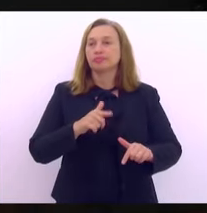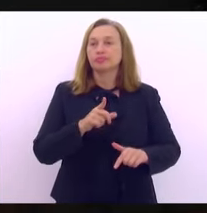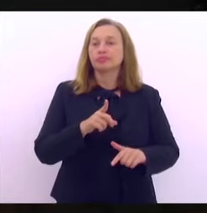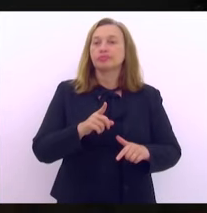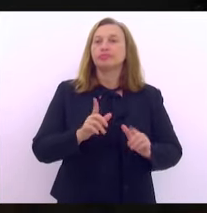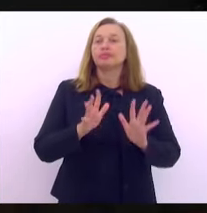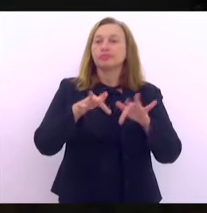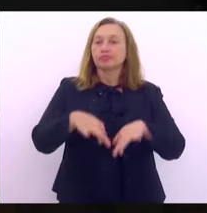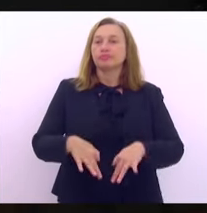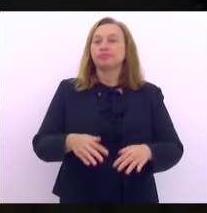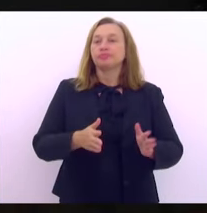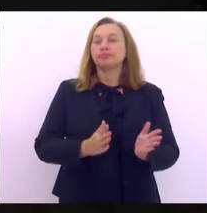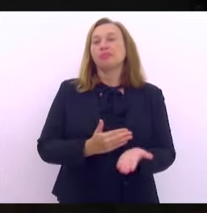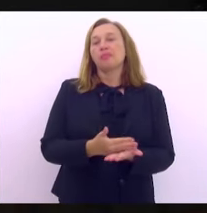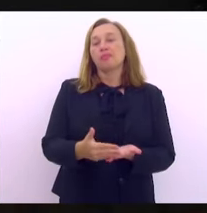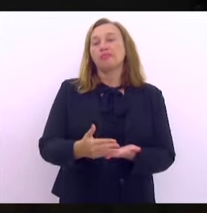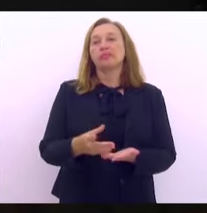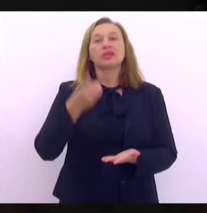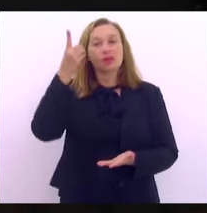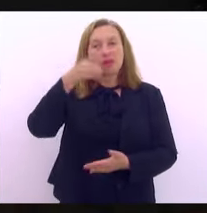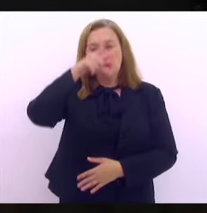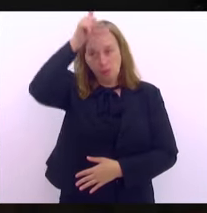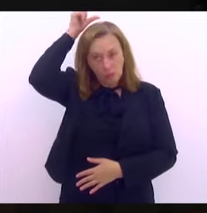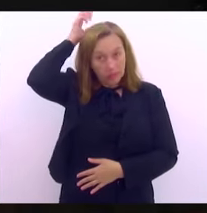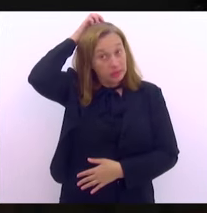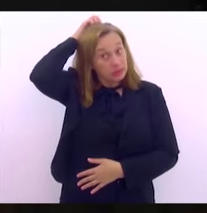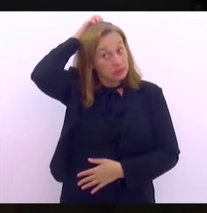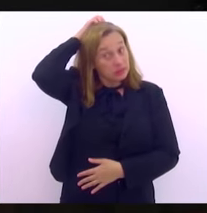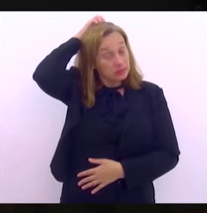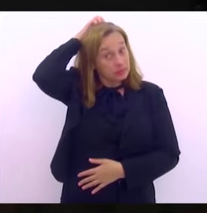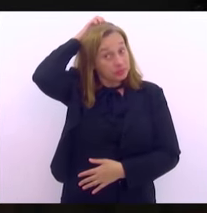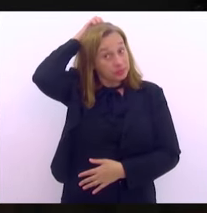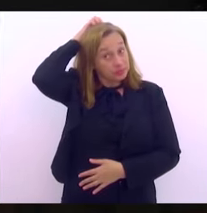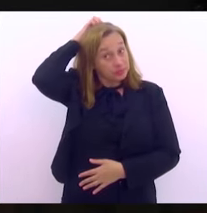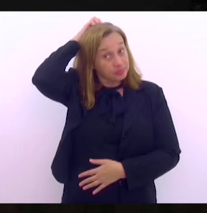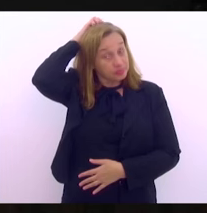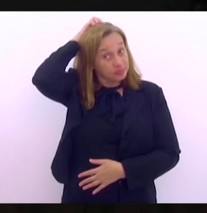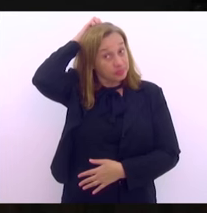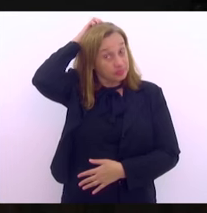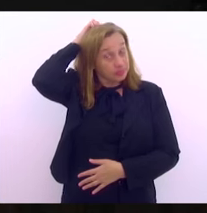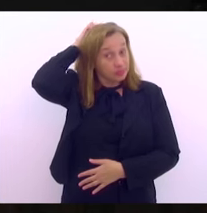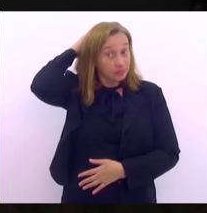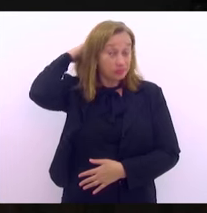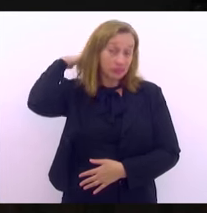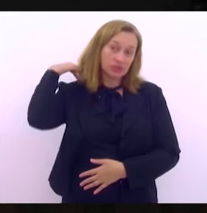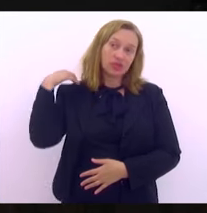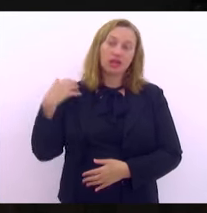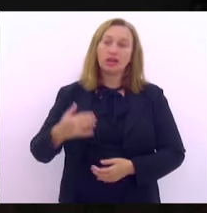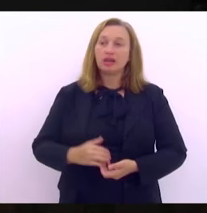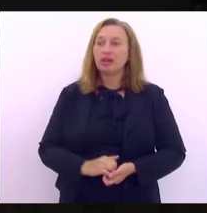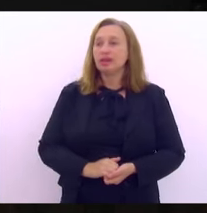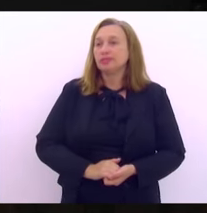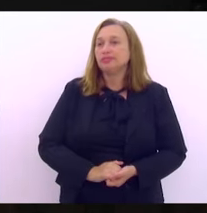com o primeiro orador inscrito, o nobre deputado Luiz Paulo. Vossa Excelência dispõe de 10 minutos no tempo regimental.